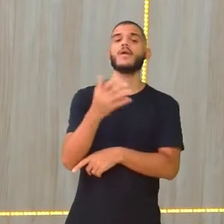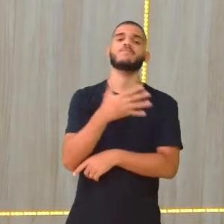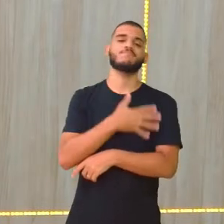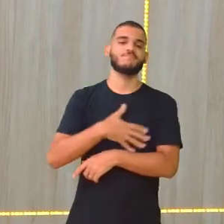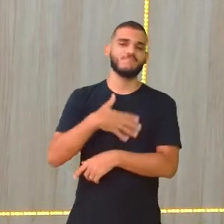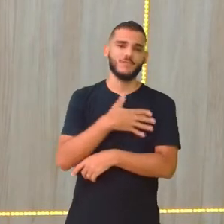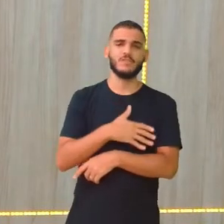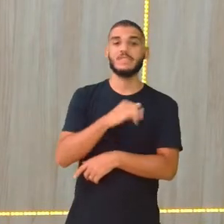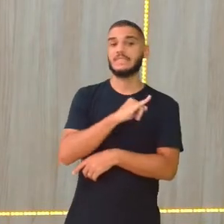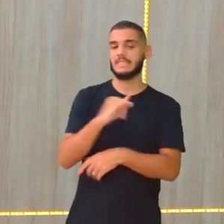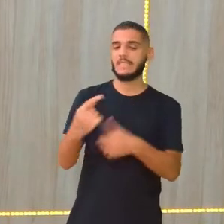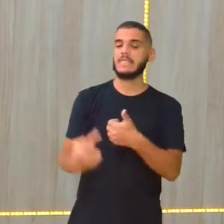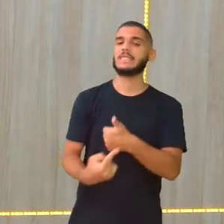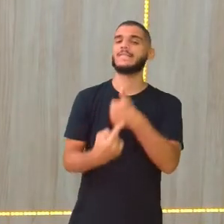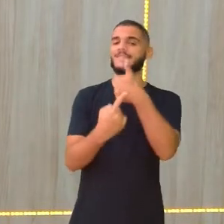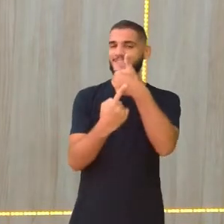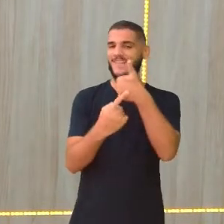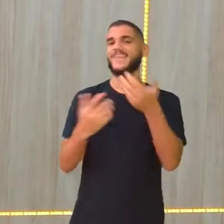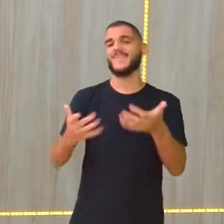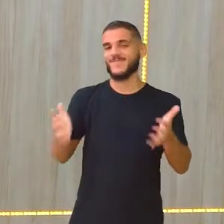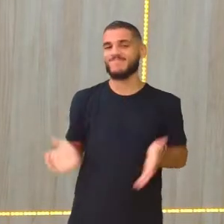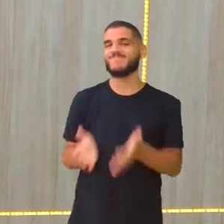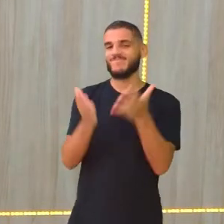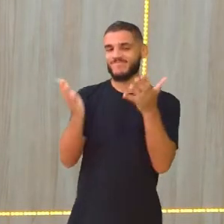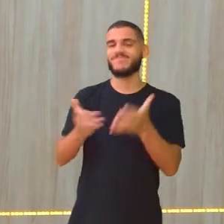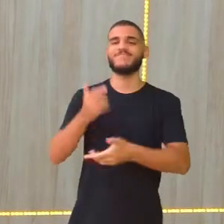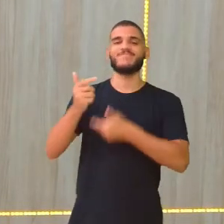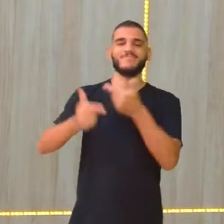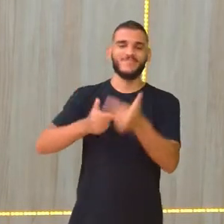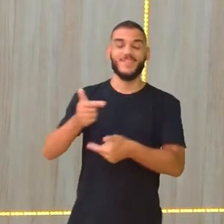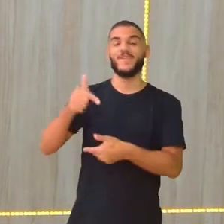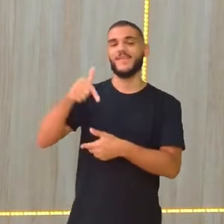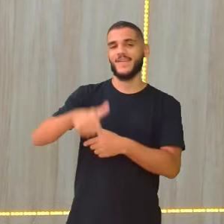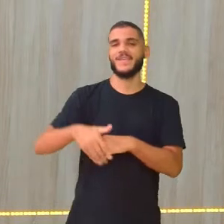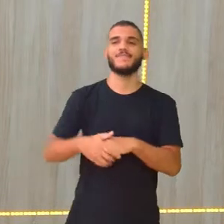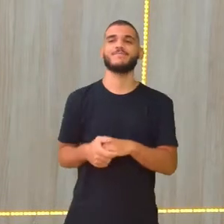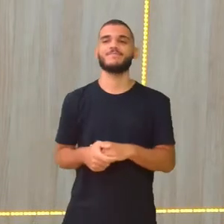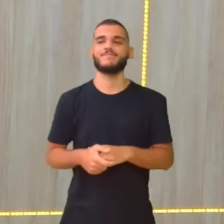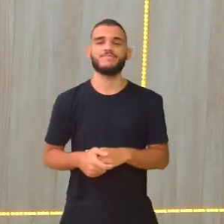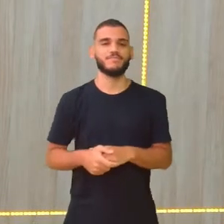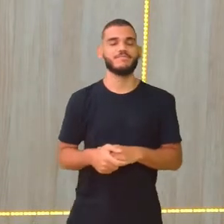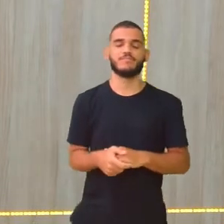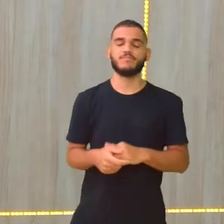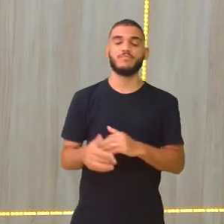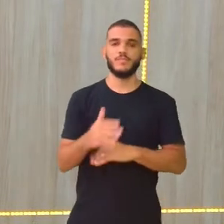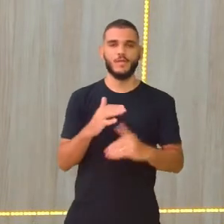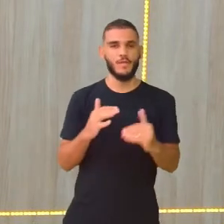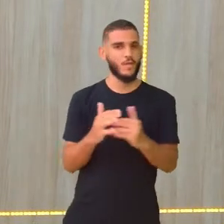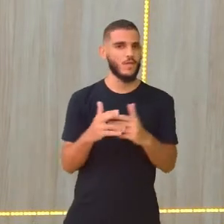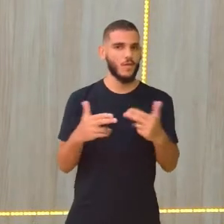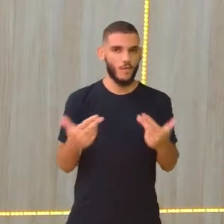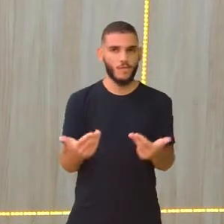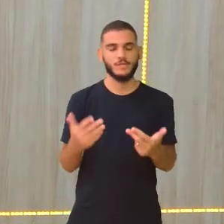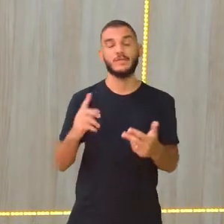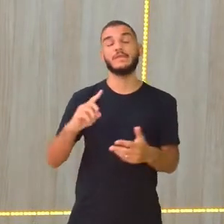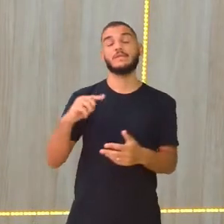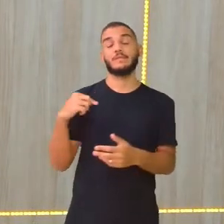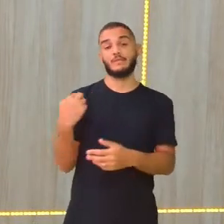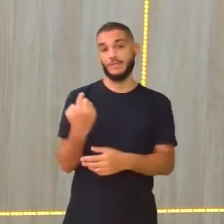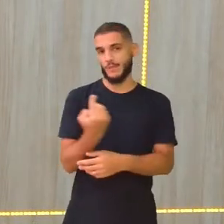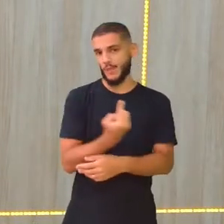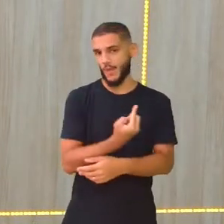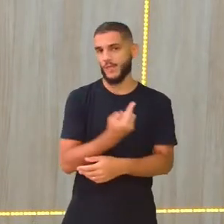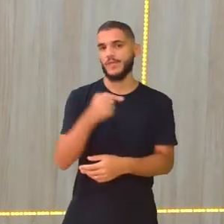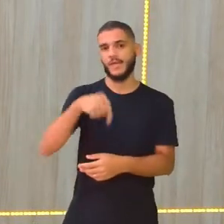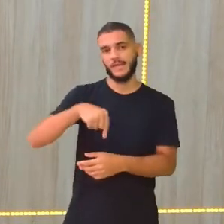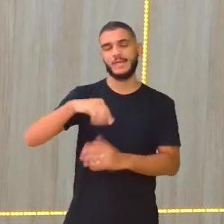likezinho lá para incentivar aí o nosso trabalho. Mas, além de tudo isso, gente, a nossa escola, ela tem